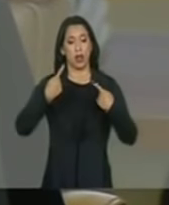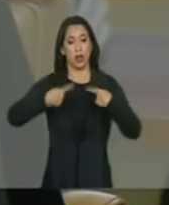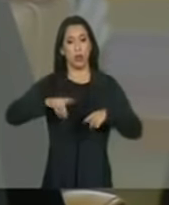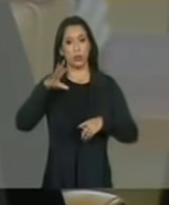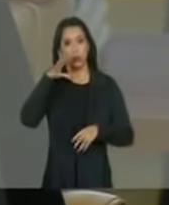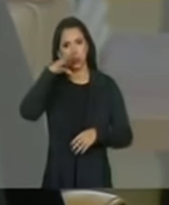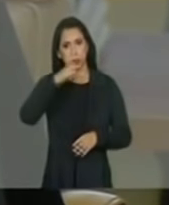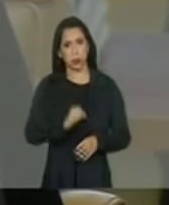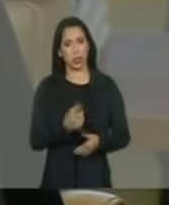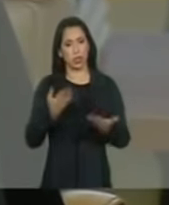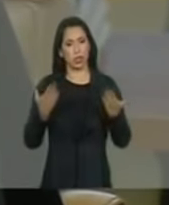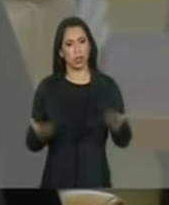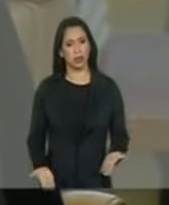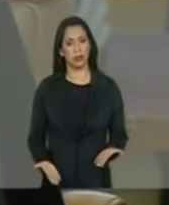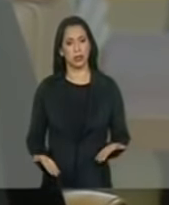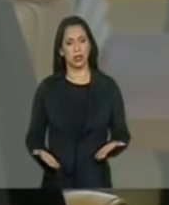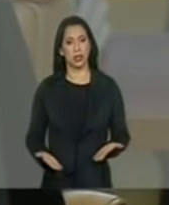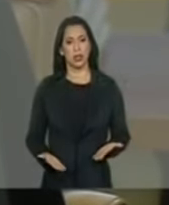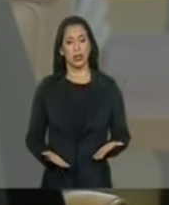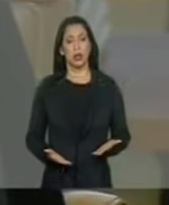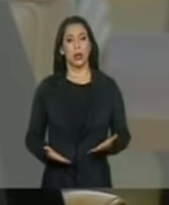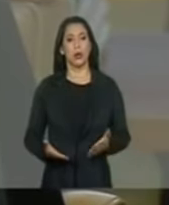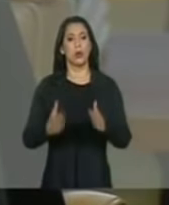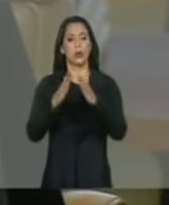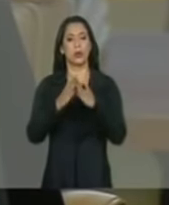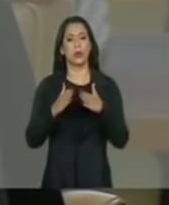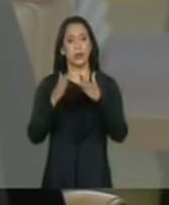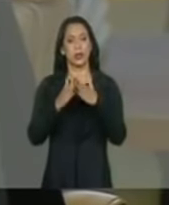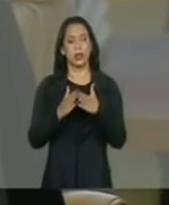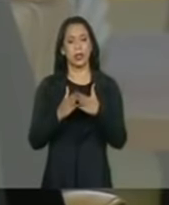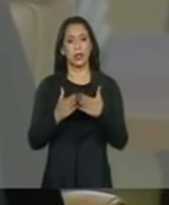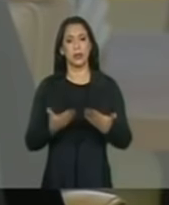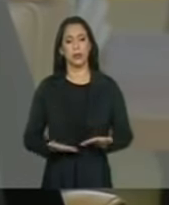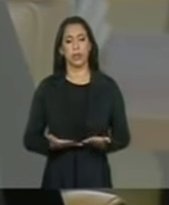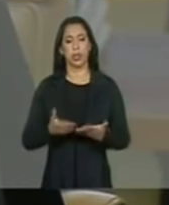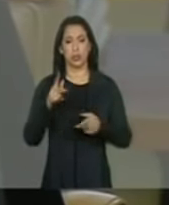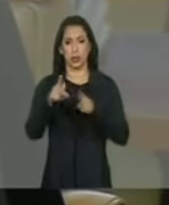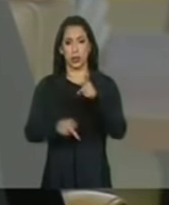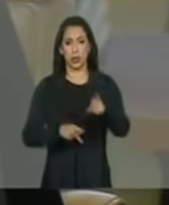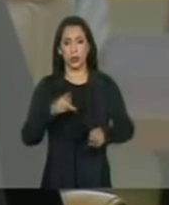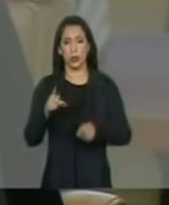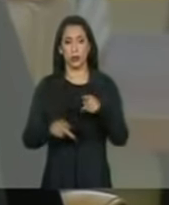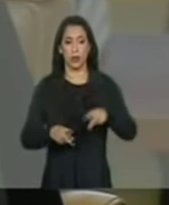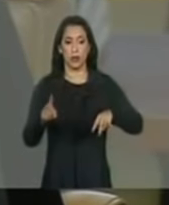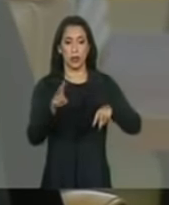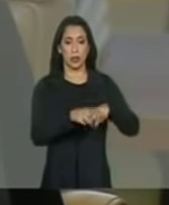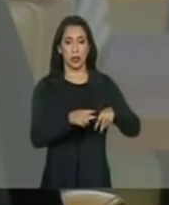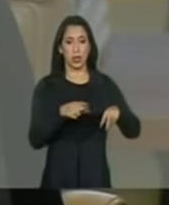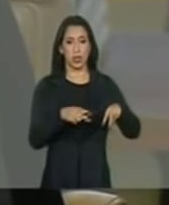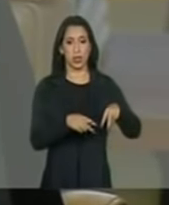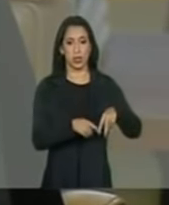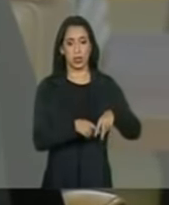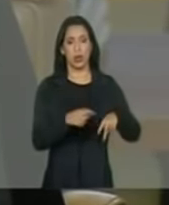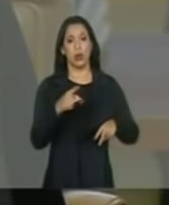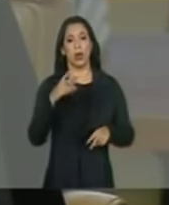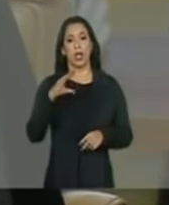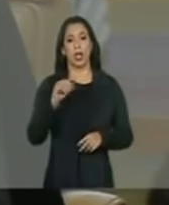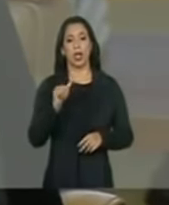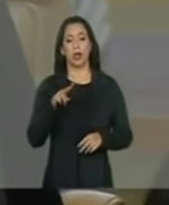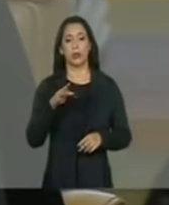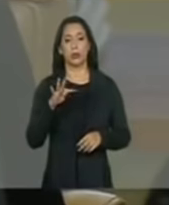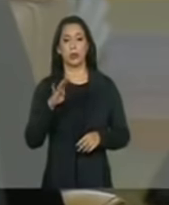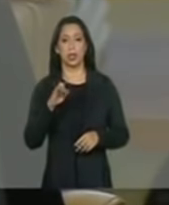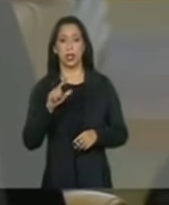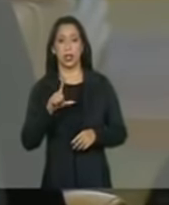do clamor público como fundamento da prisão cautelar e de outras medidas restritivas